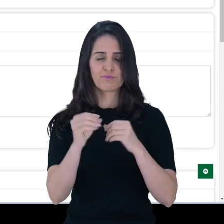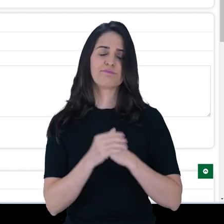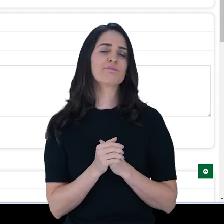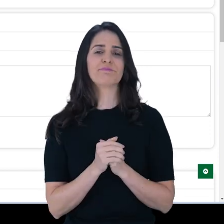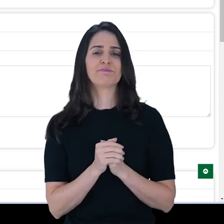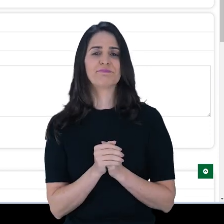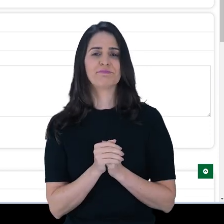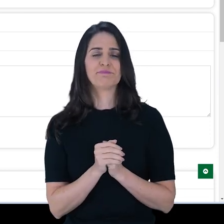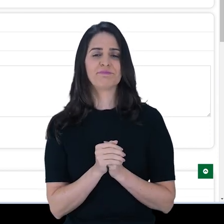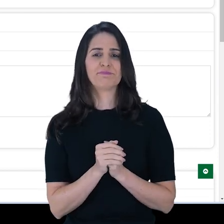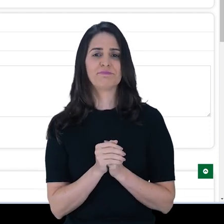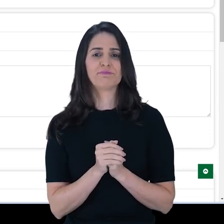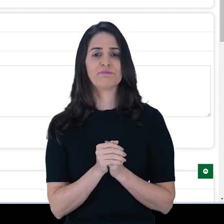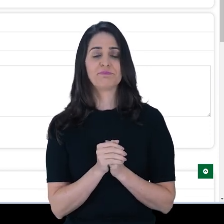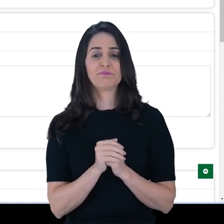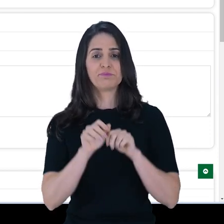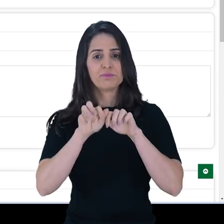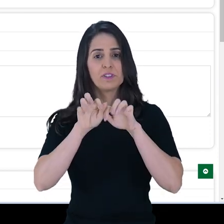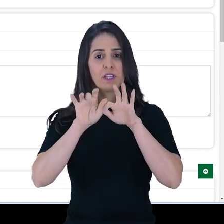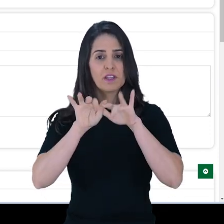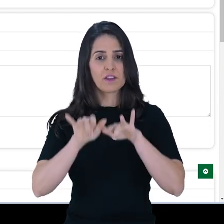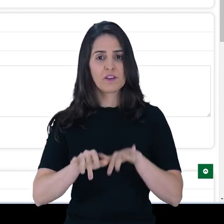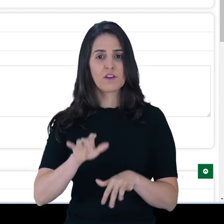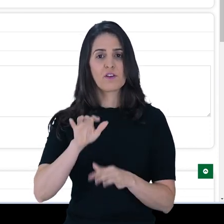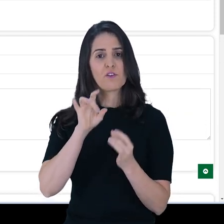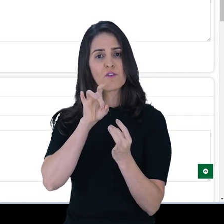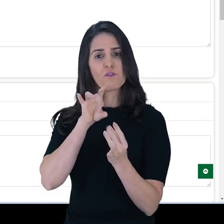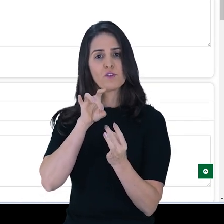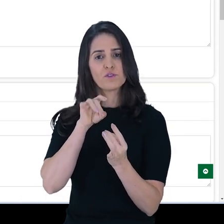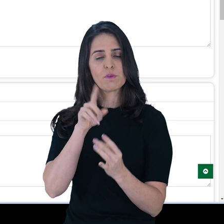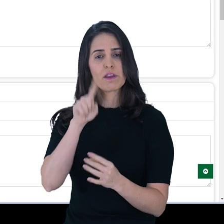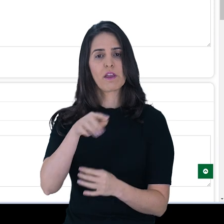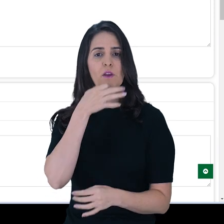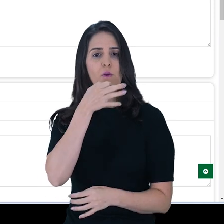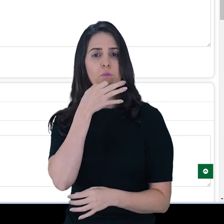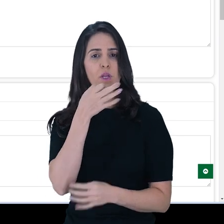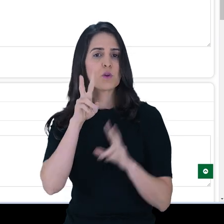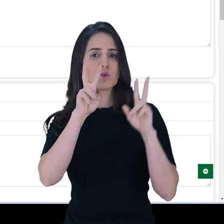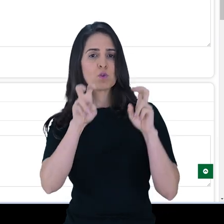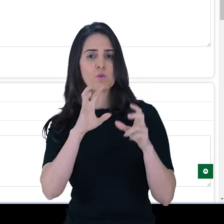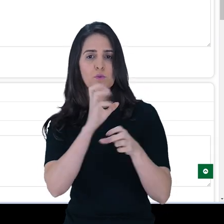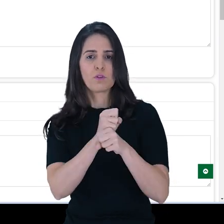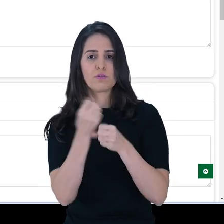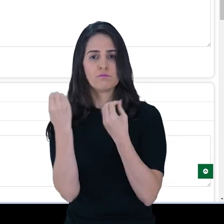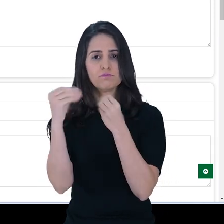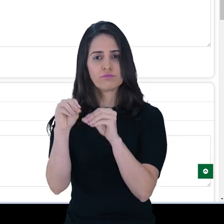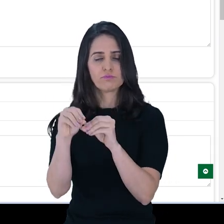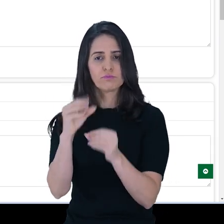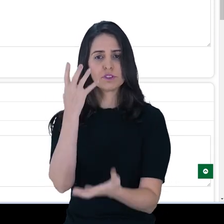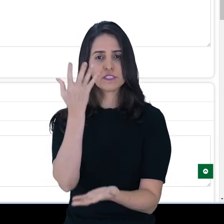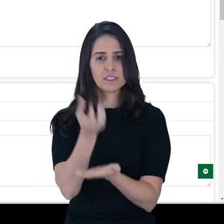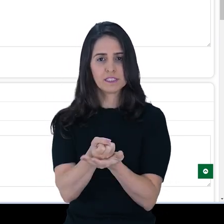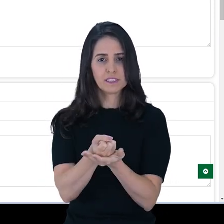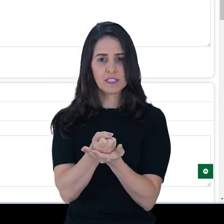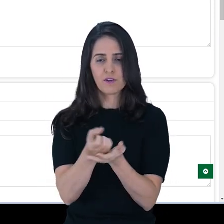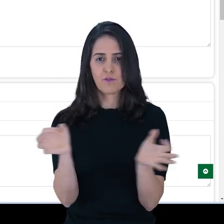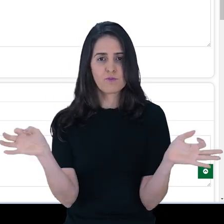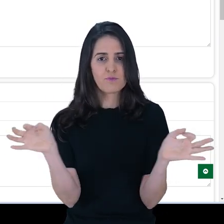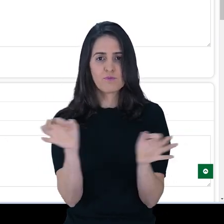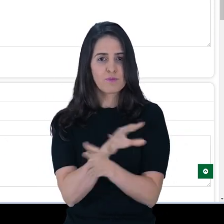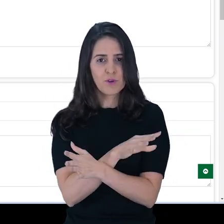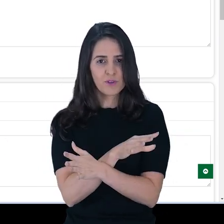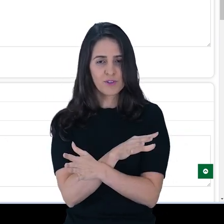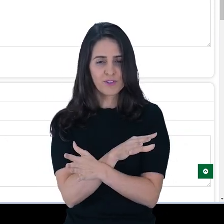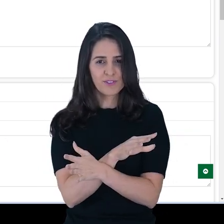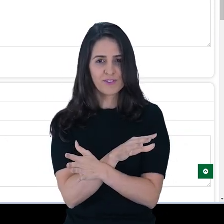vou escrever aqui o feedback por fim Vou salvar e pronto